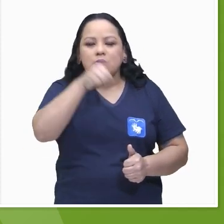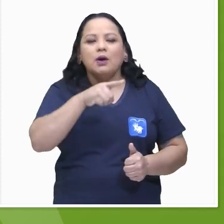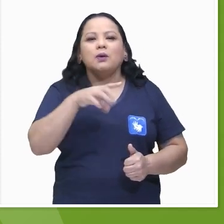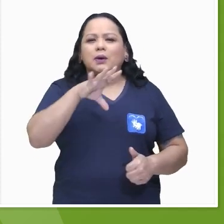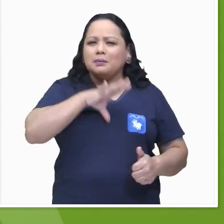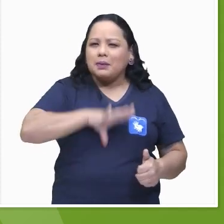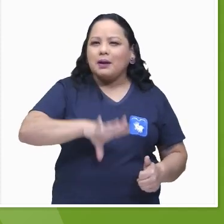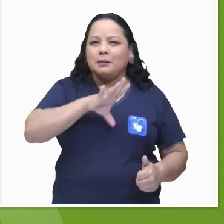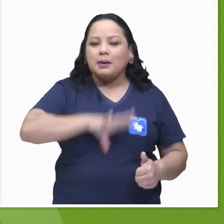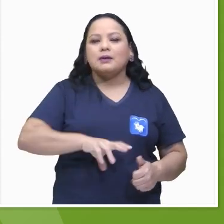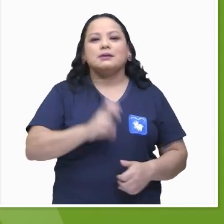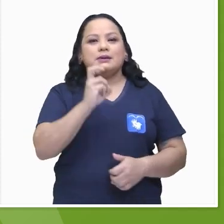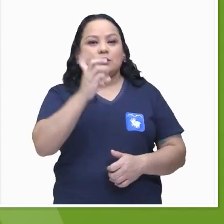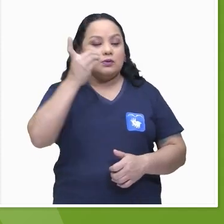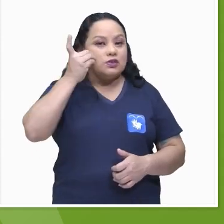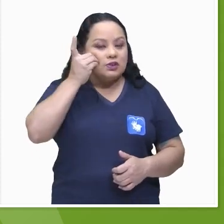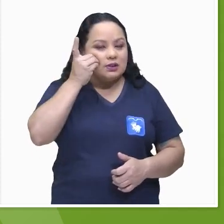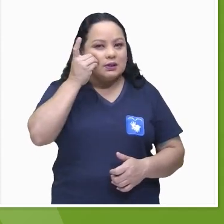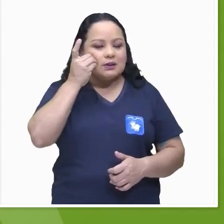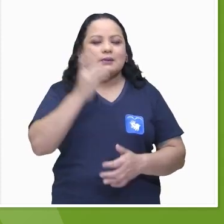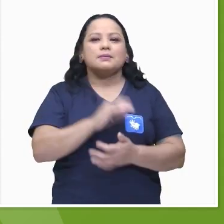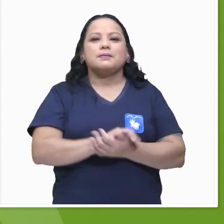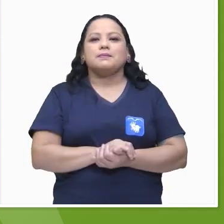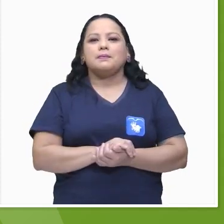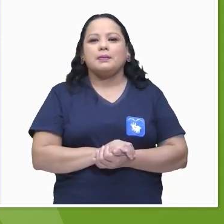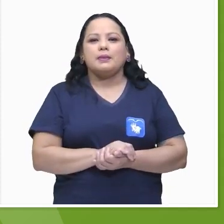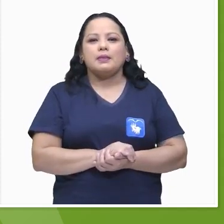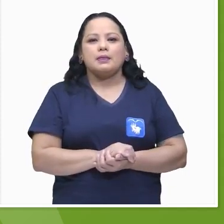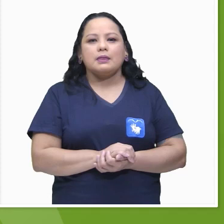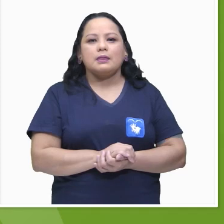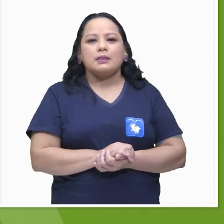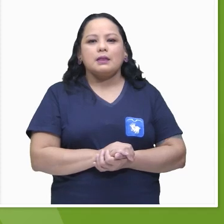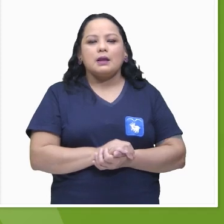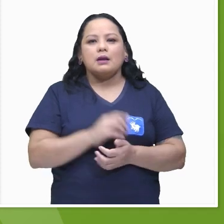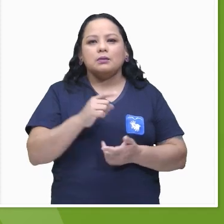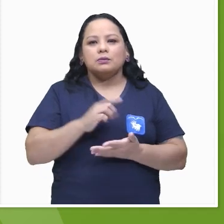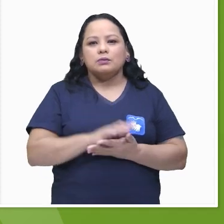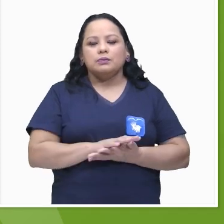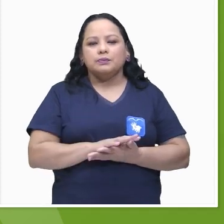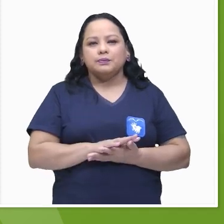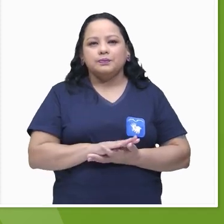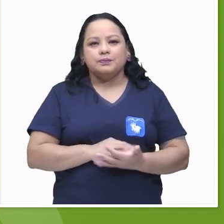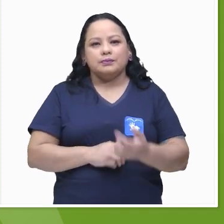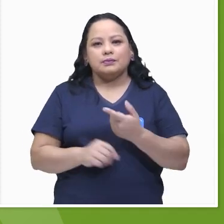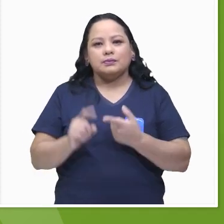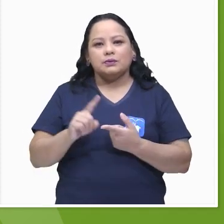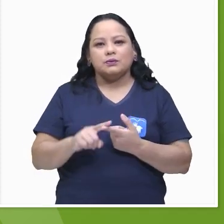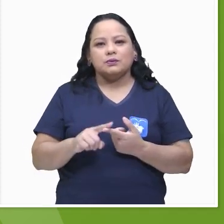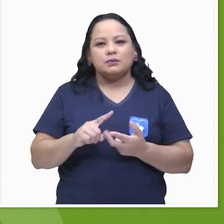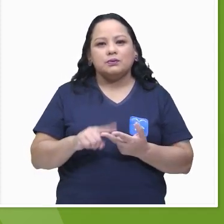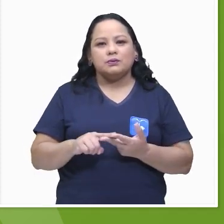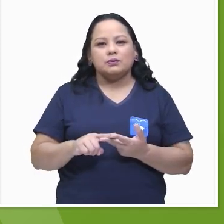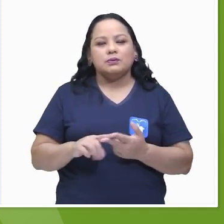por 5 dias, então 14, 15, 16, 17, 18. Beleza, até